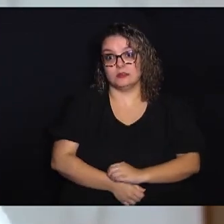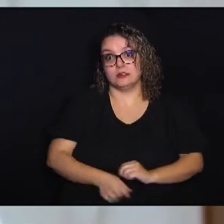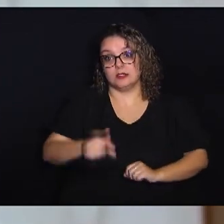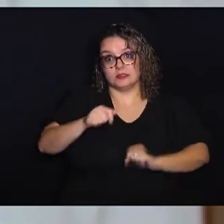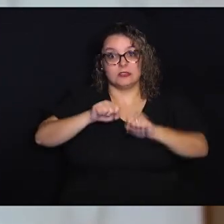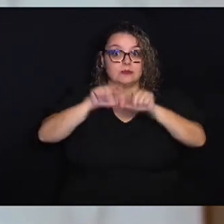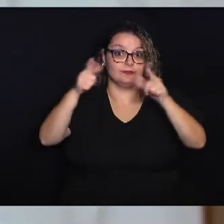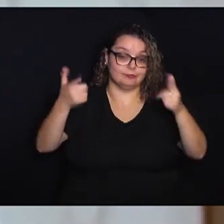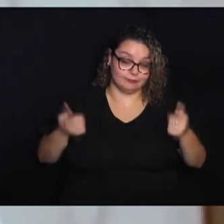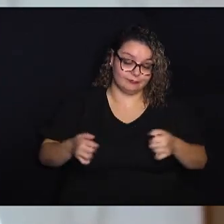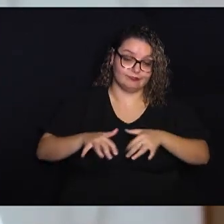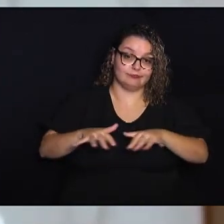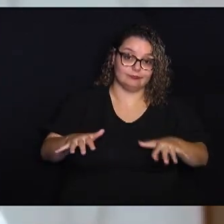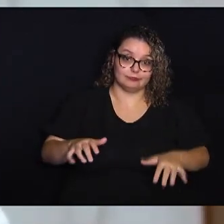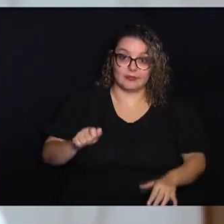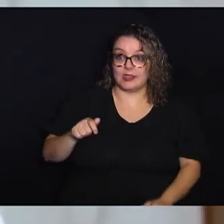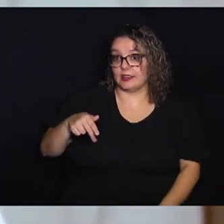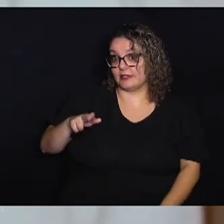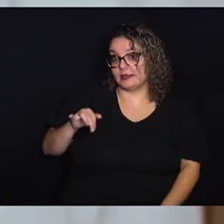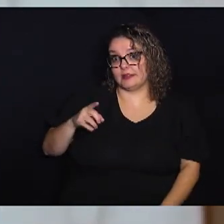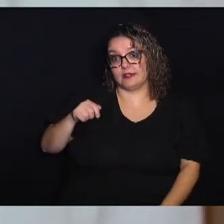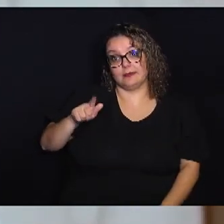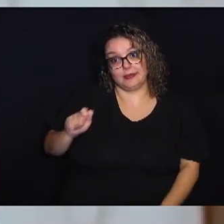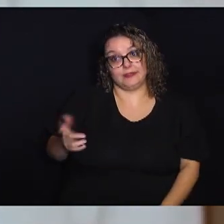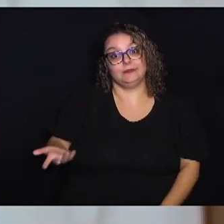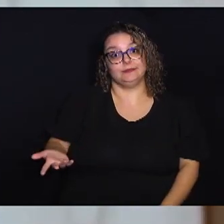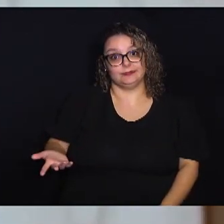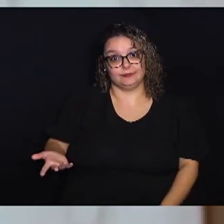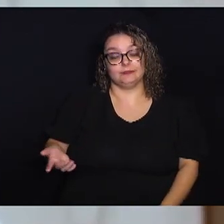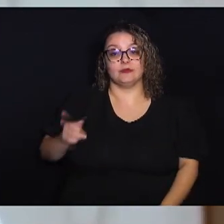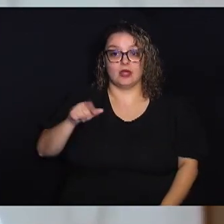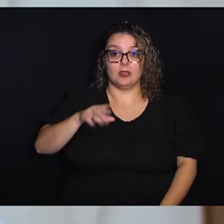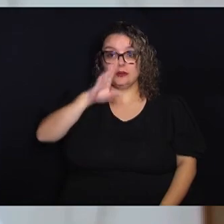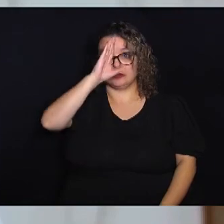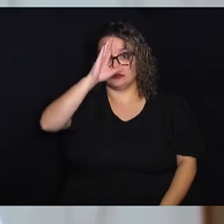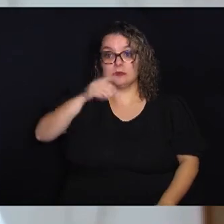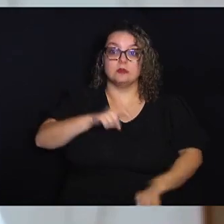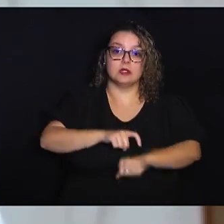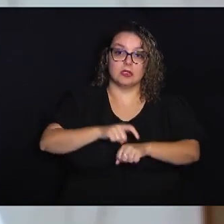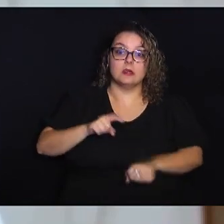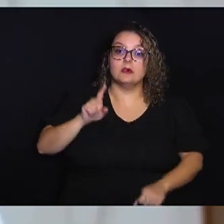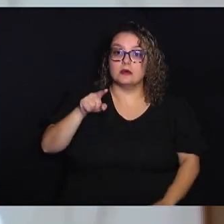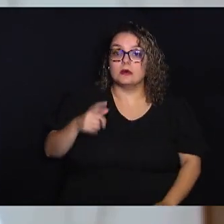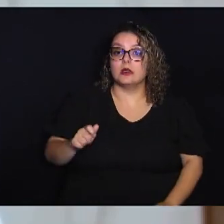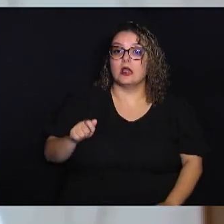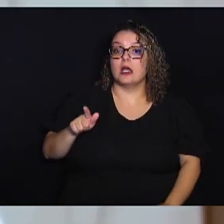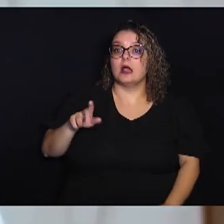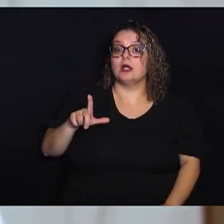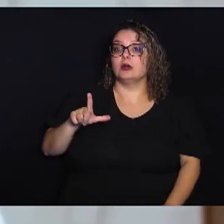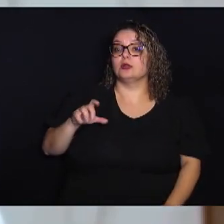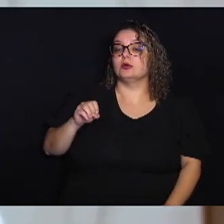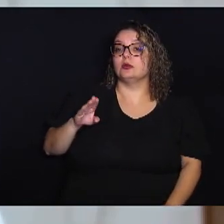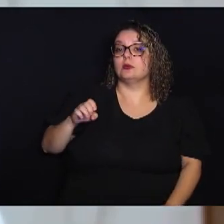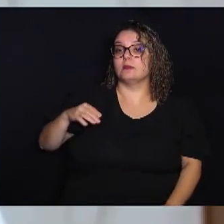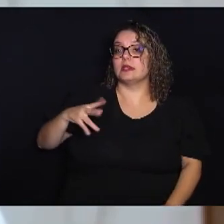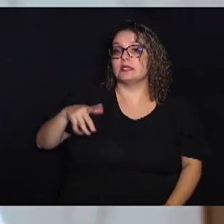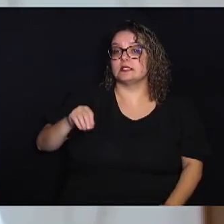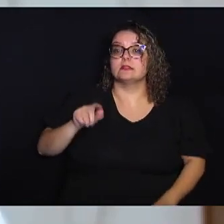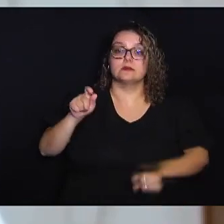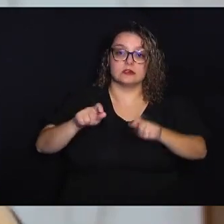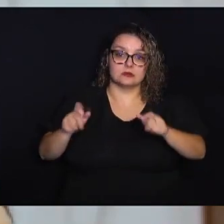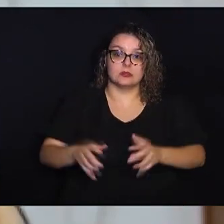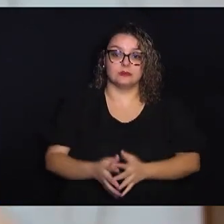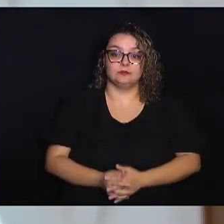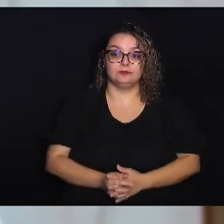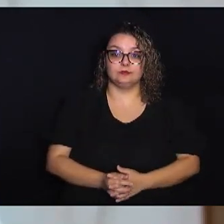manhã, aí passando na Aquidaban. Então, esse é um dos principais momentos, essa aglomeração das pessoas,